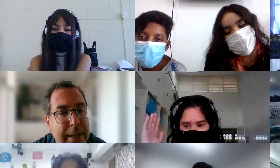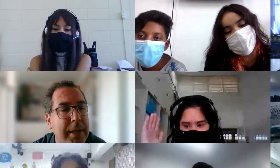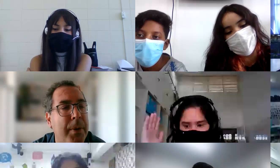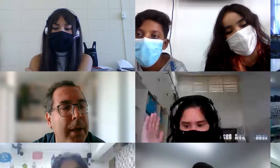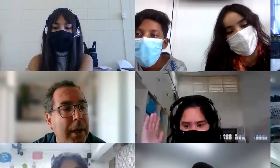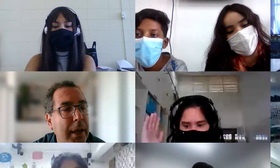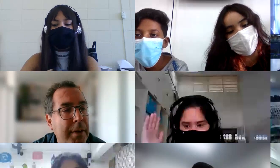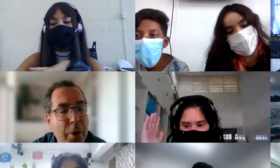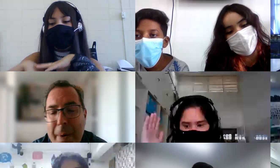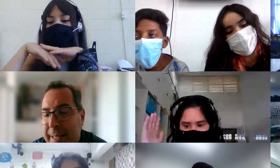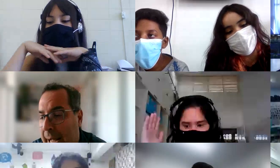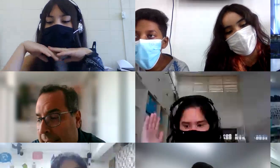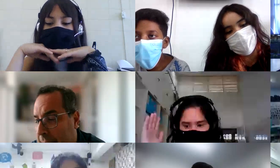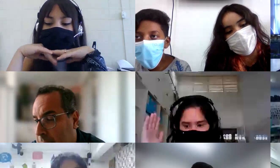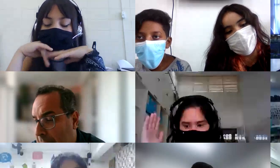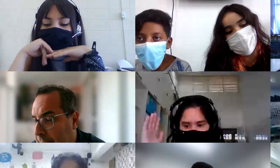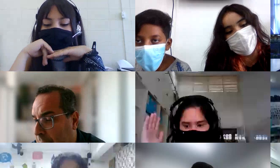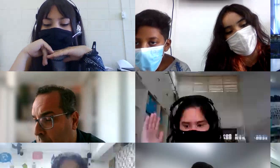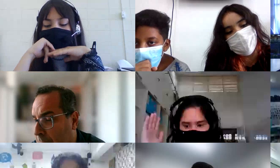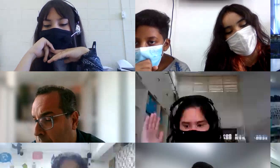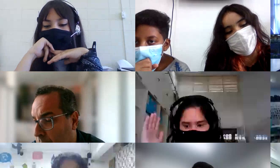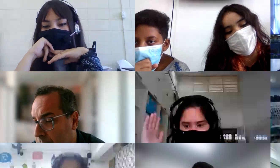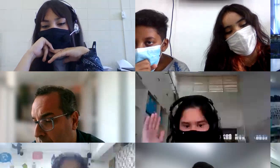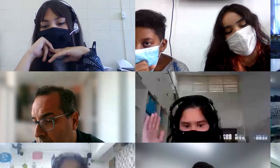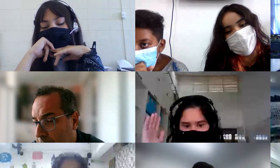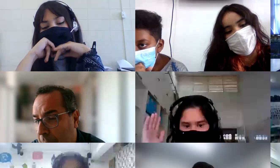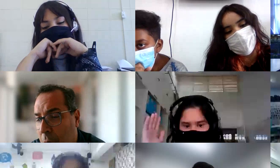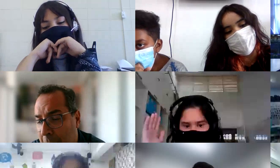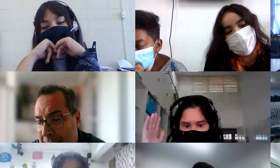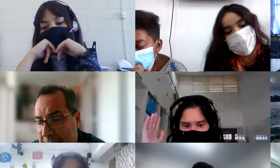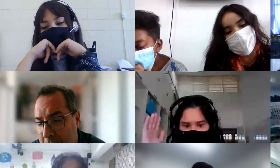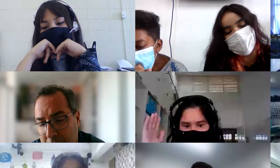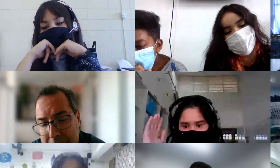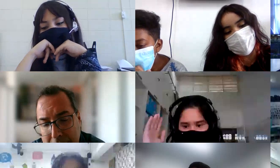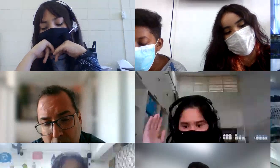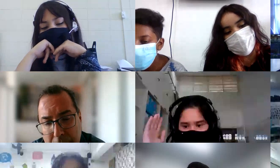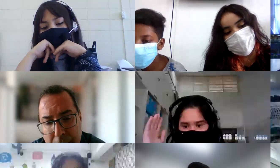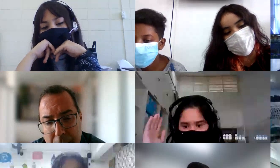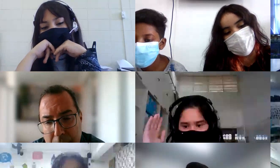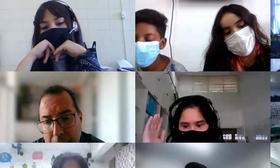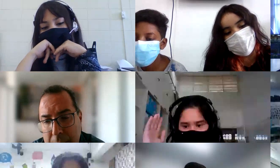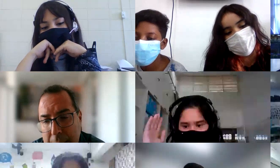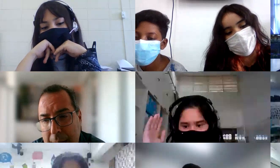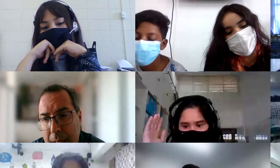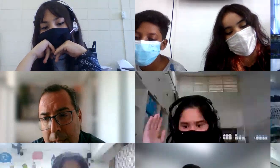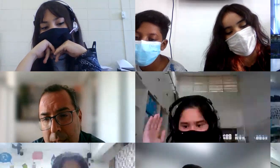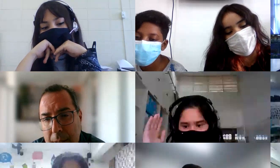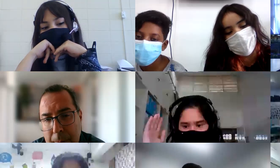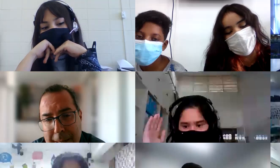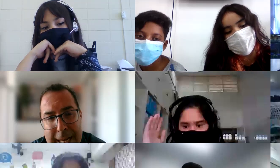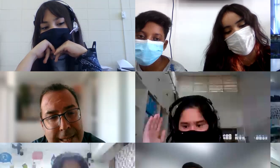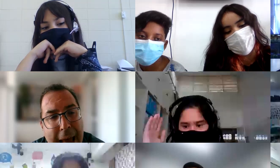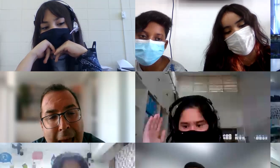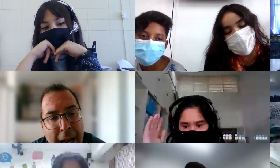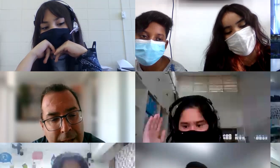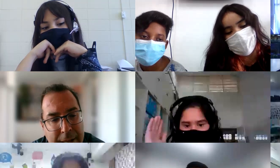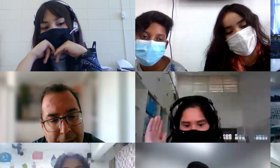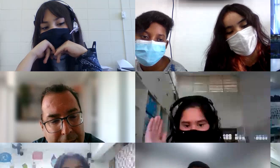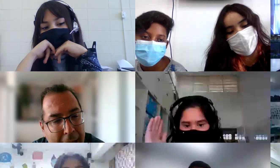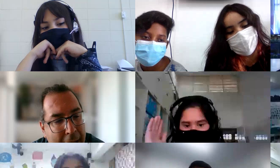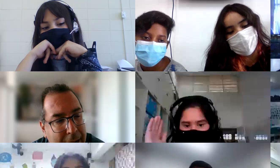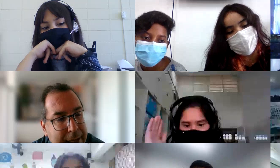pequena provocação aí. Vamos pensar, Thaís, pensa aí em alguma coisa. Pega o nome dessa garotada toda aí. Nossa, tá? Já temos aqui,